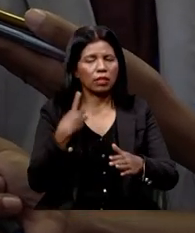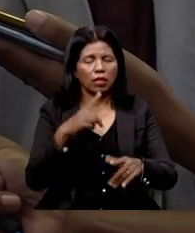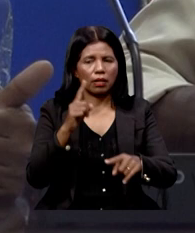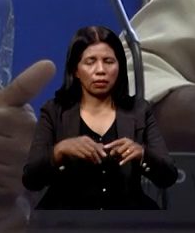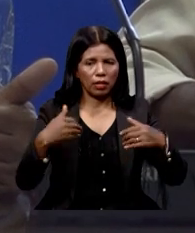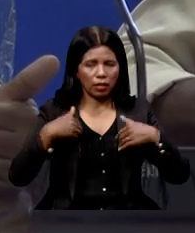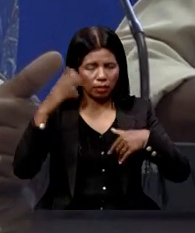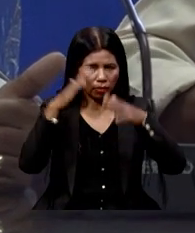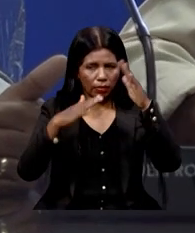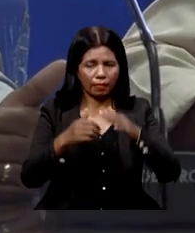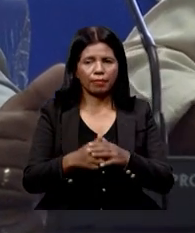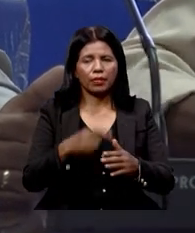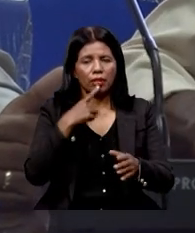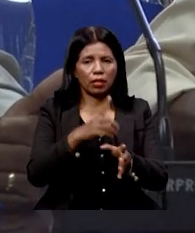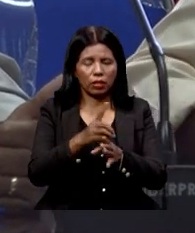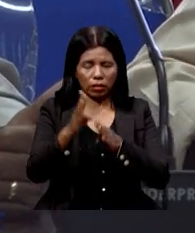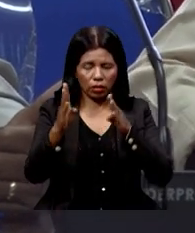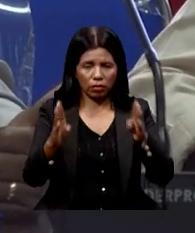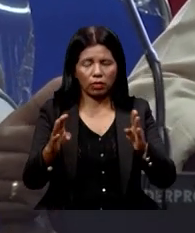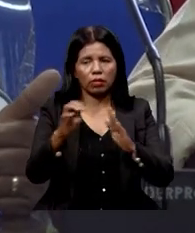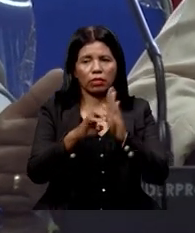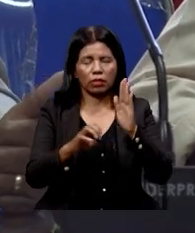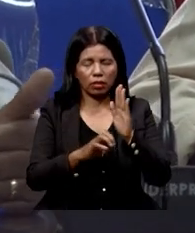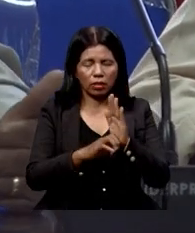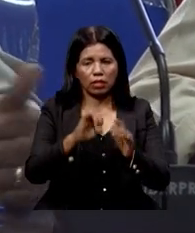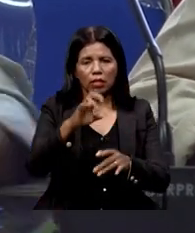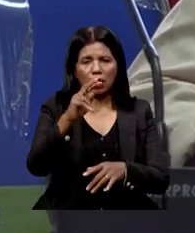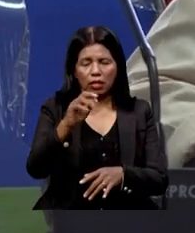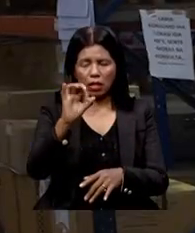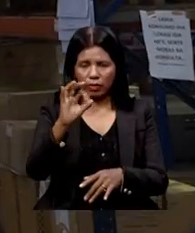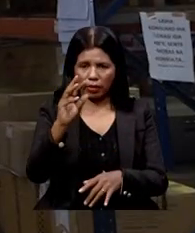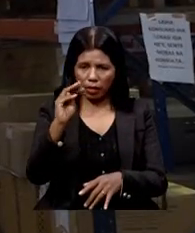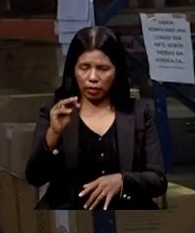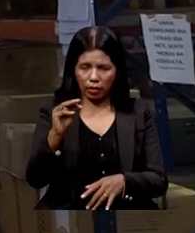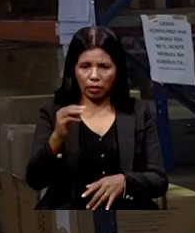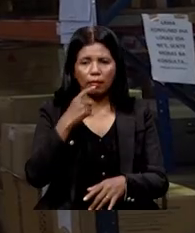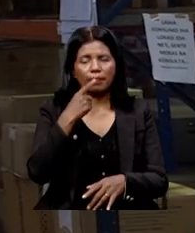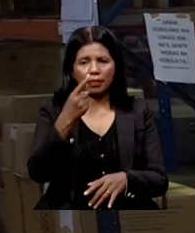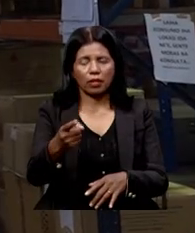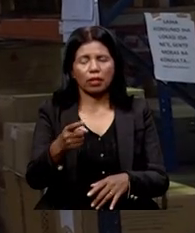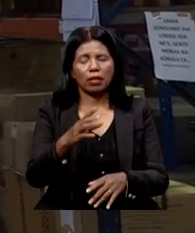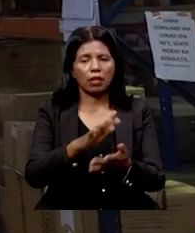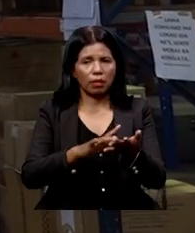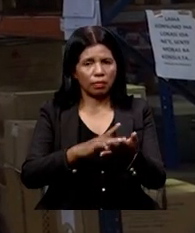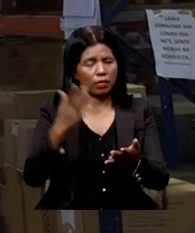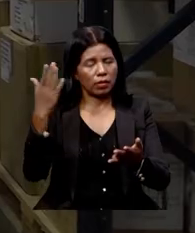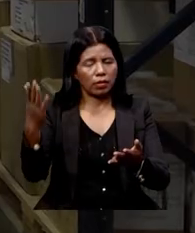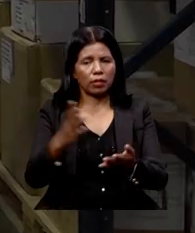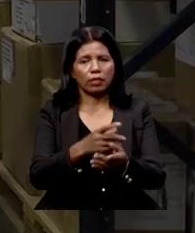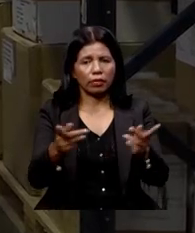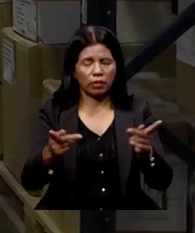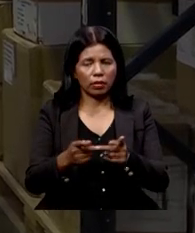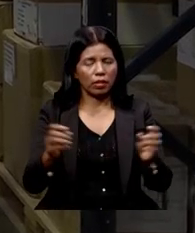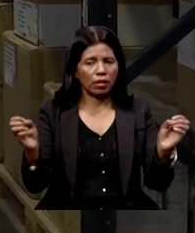a também exigência né diretor executivo Instituto Nacional Farmácia no Produto Médico Ateten estoca em Moro e armazém refere